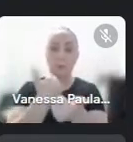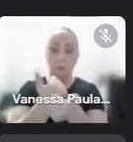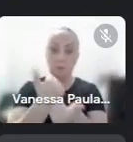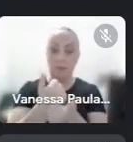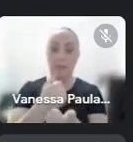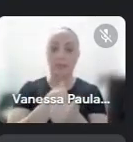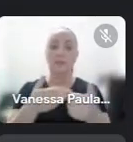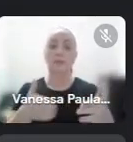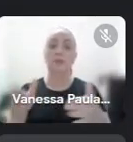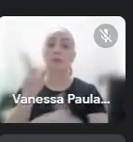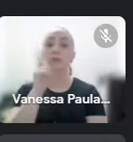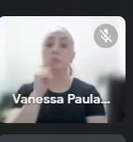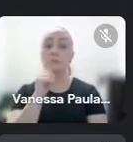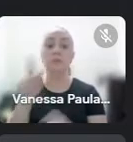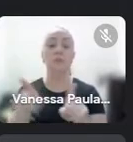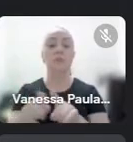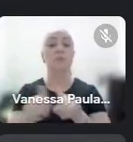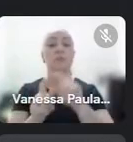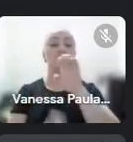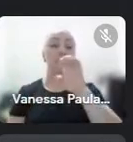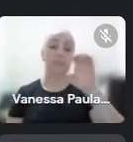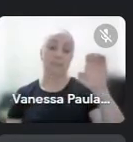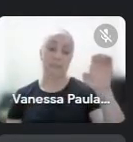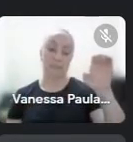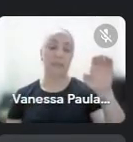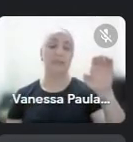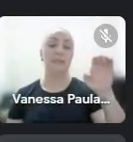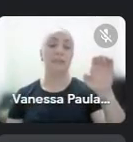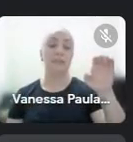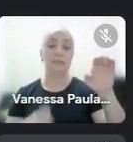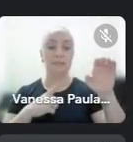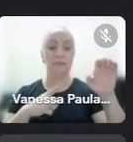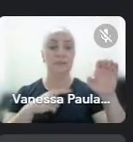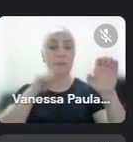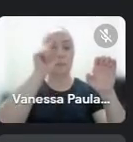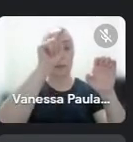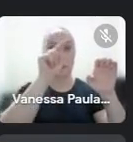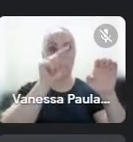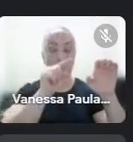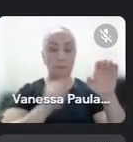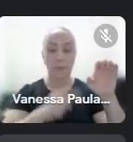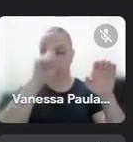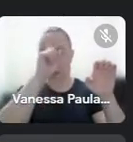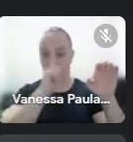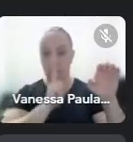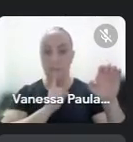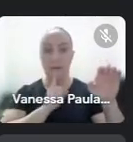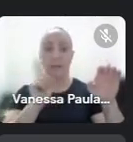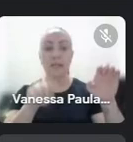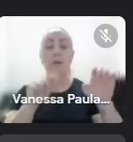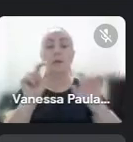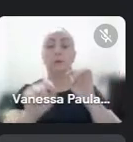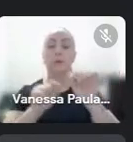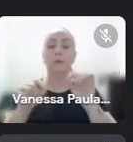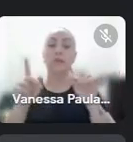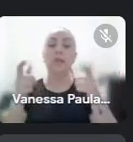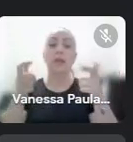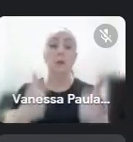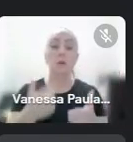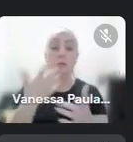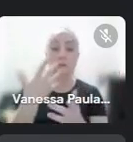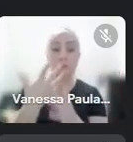À minha esquerda eu tenho um mapa, esse mapa aí que mostra os pontos amarelos foram pontos de coleta de